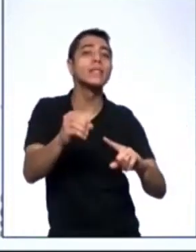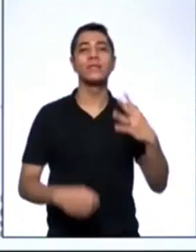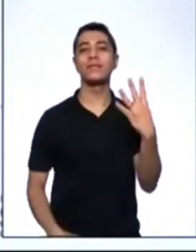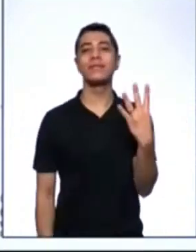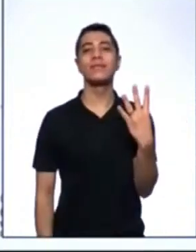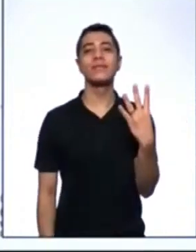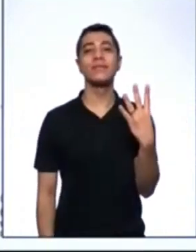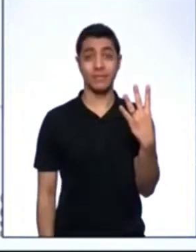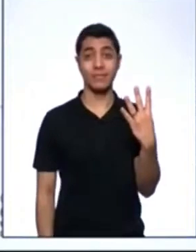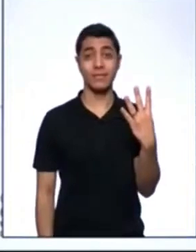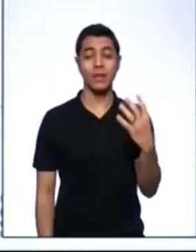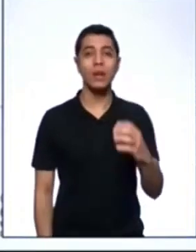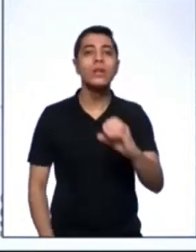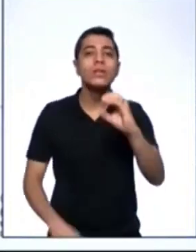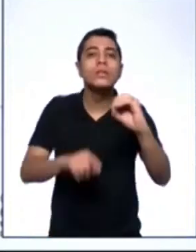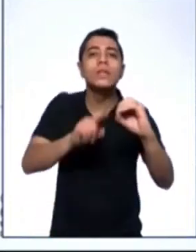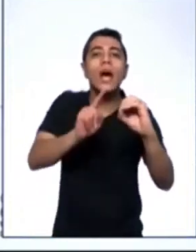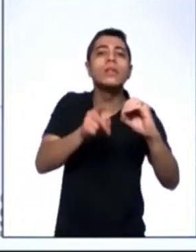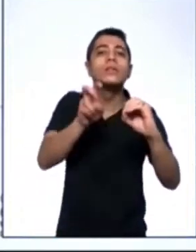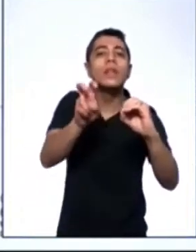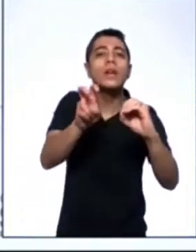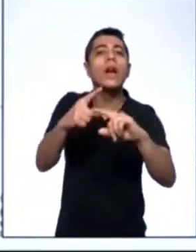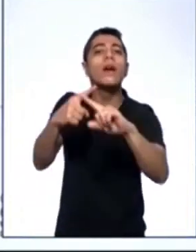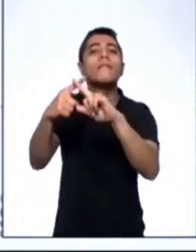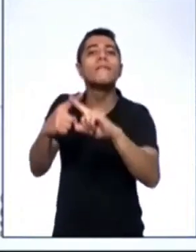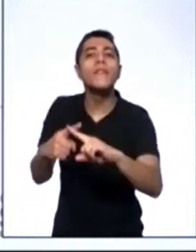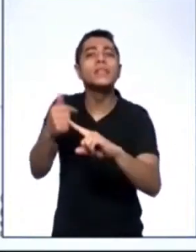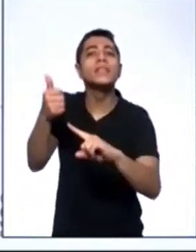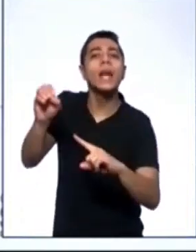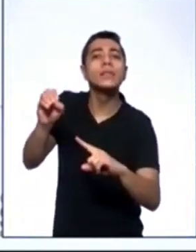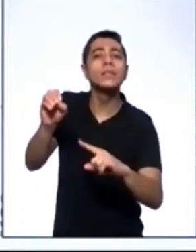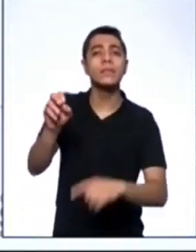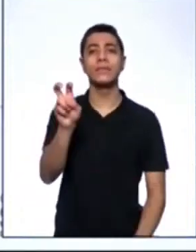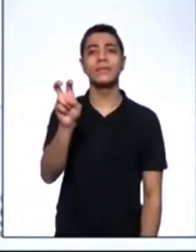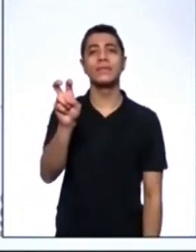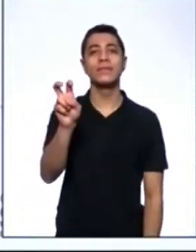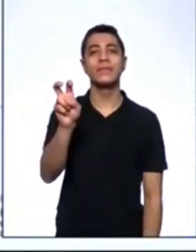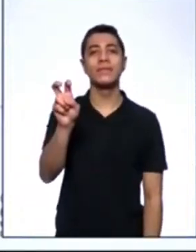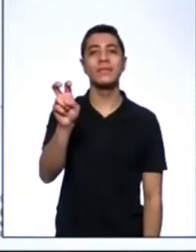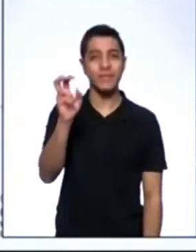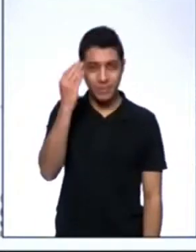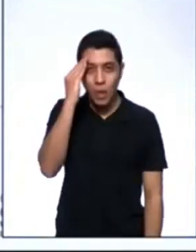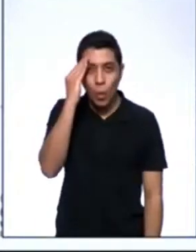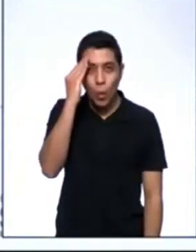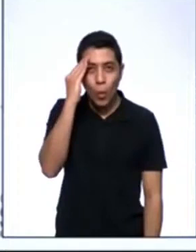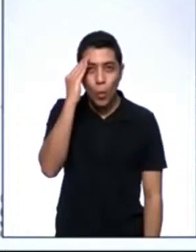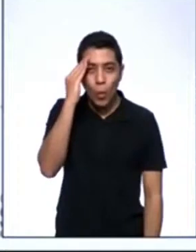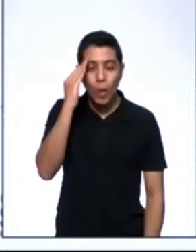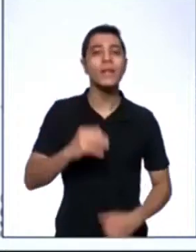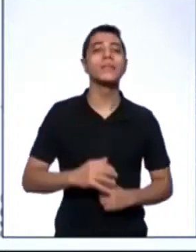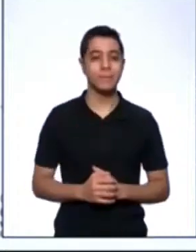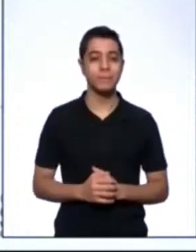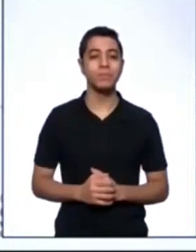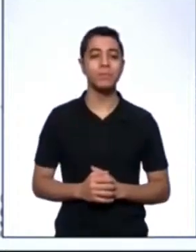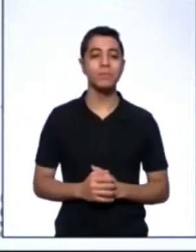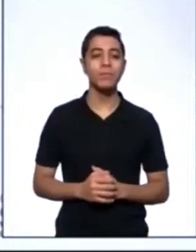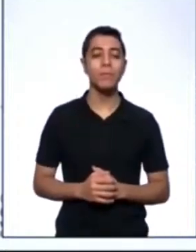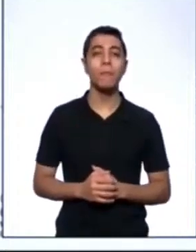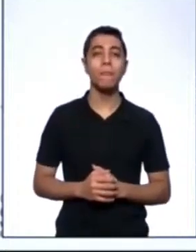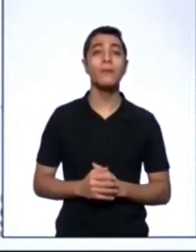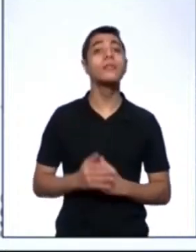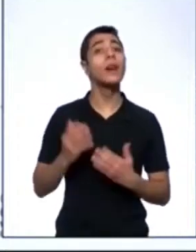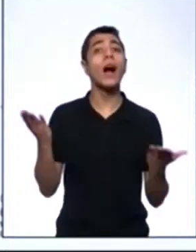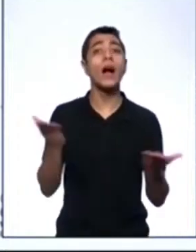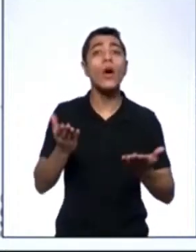cara eu vou fazer a distributiva bonitinho vou tentar isolar o x aceita-la Ô - 4x